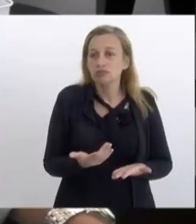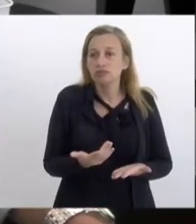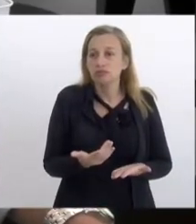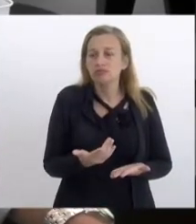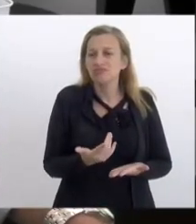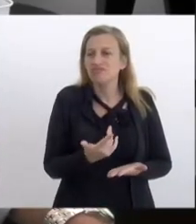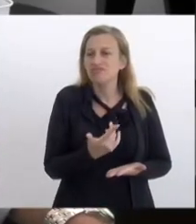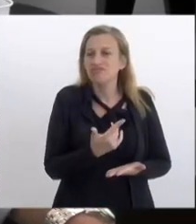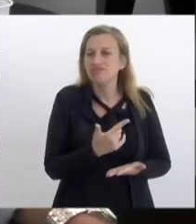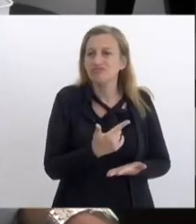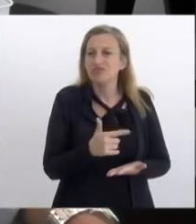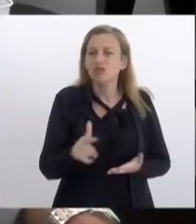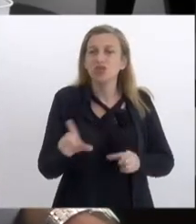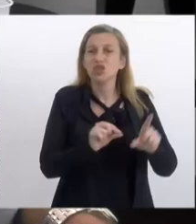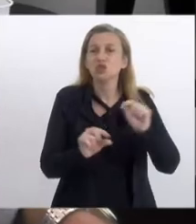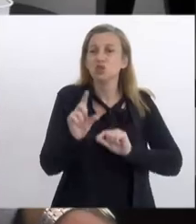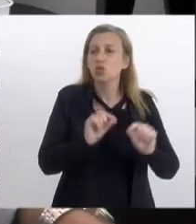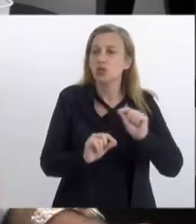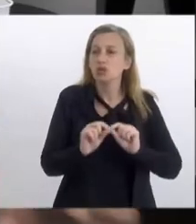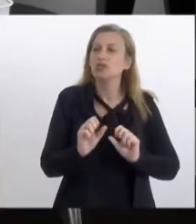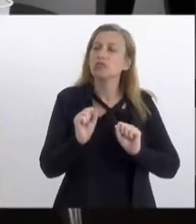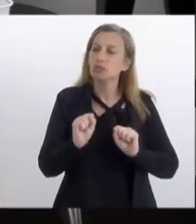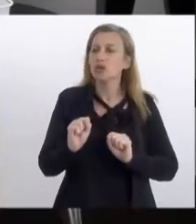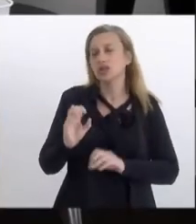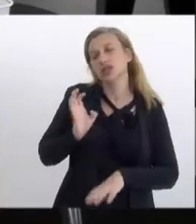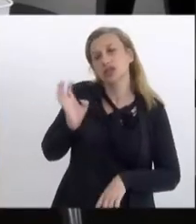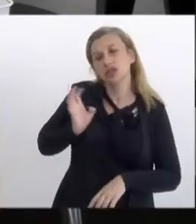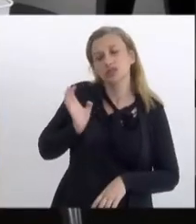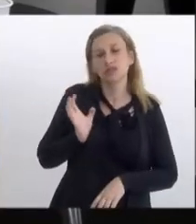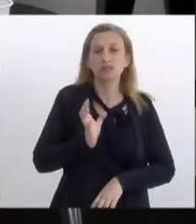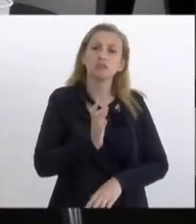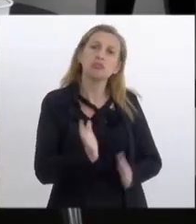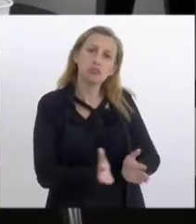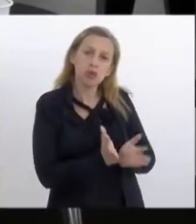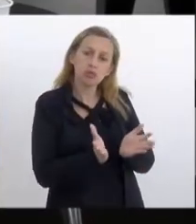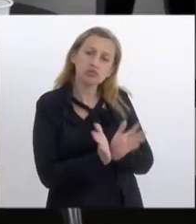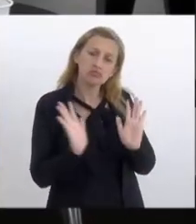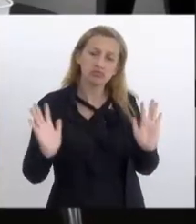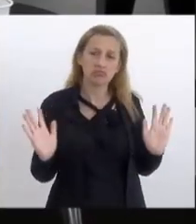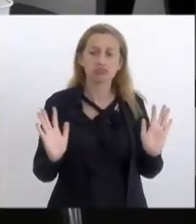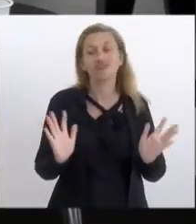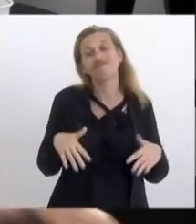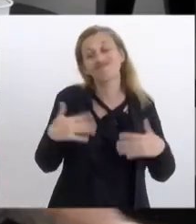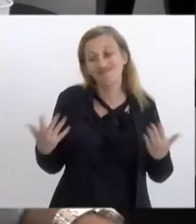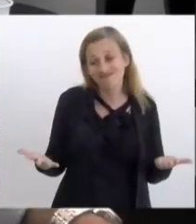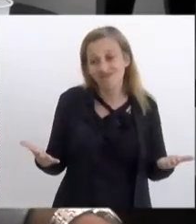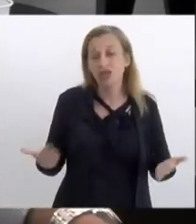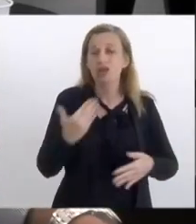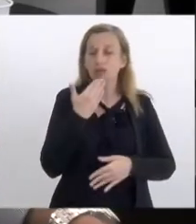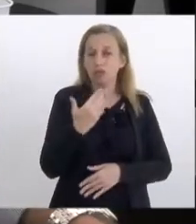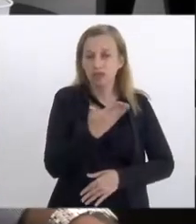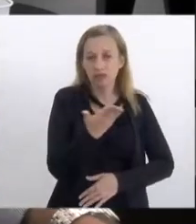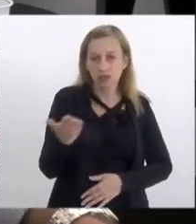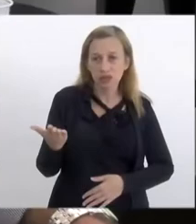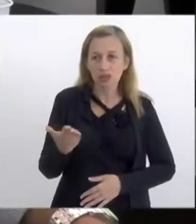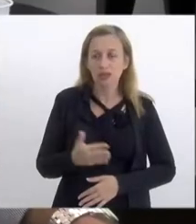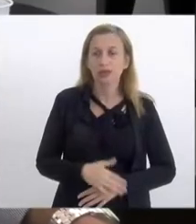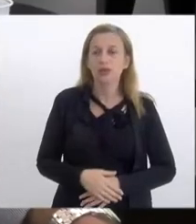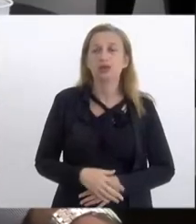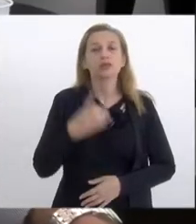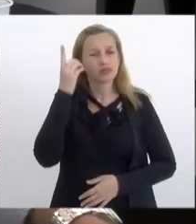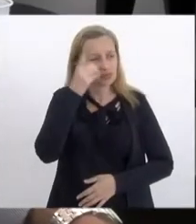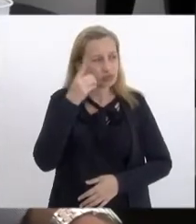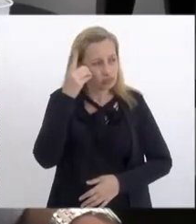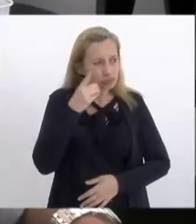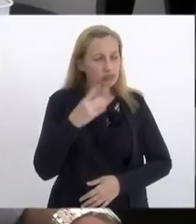social, não, tá? Ela pega o rico, ela pega o pobre, né? Ela pega... Então, eu peço aí, né, que vocês, né, com o